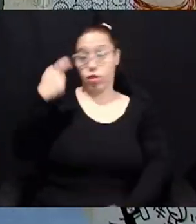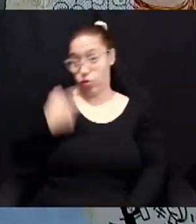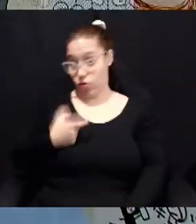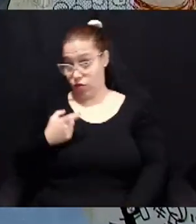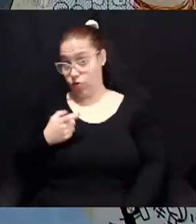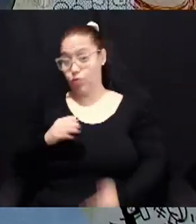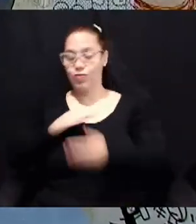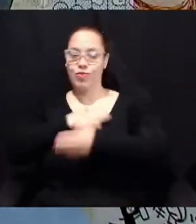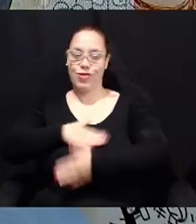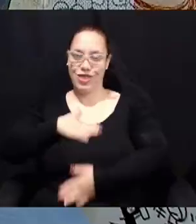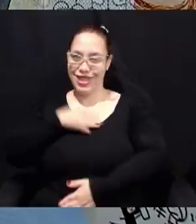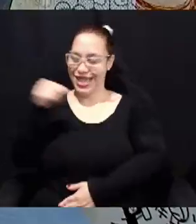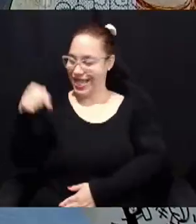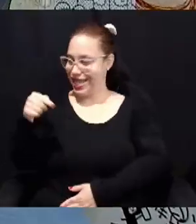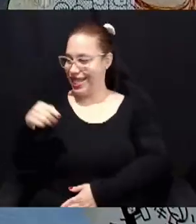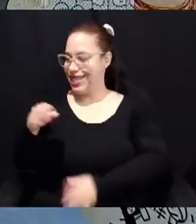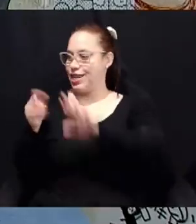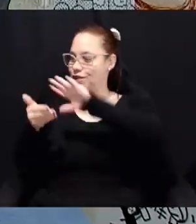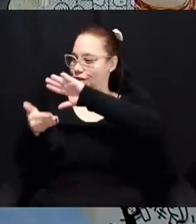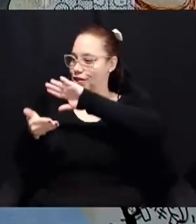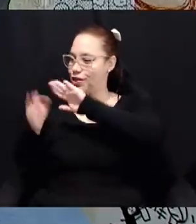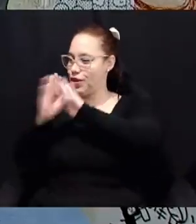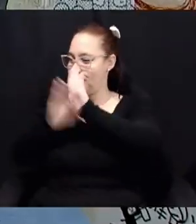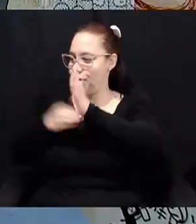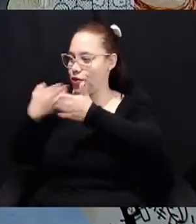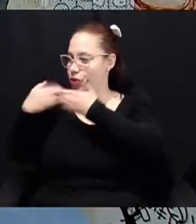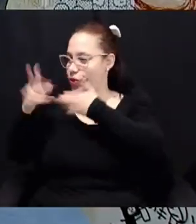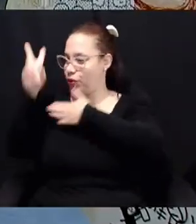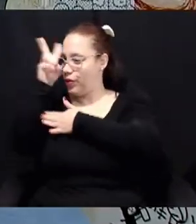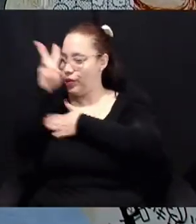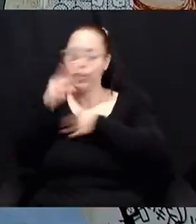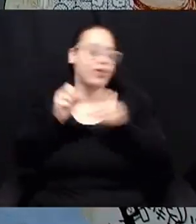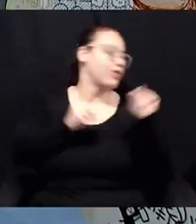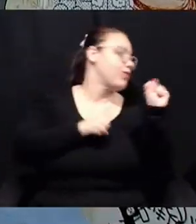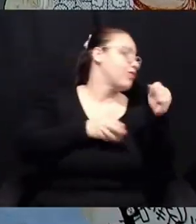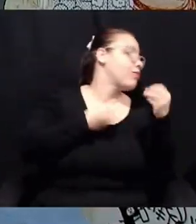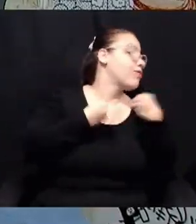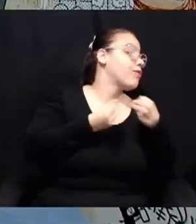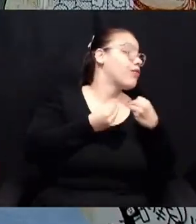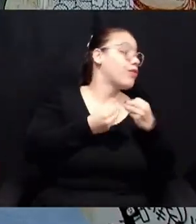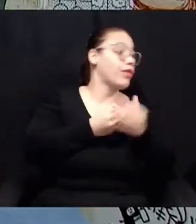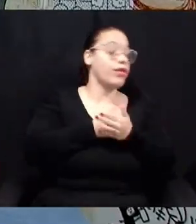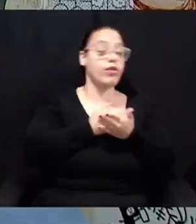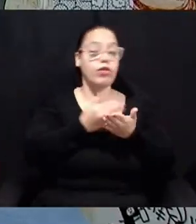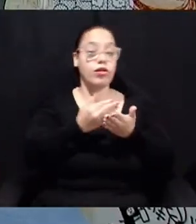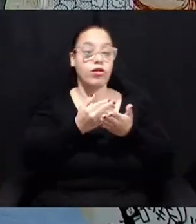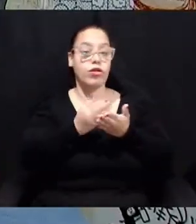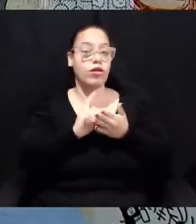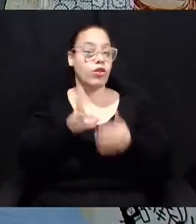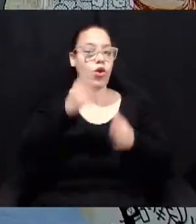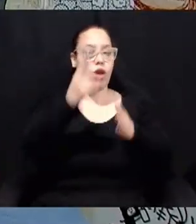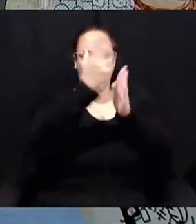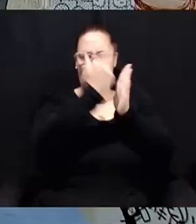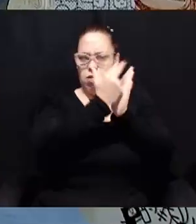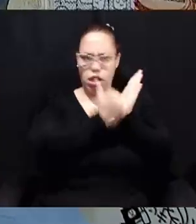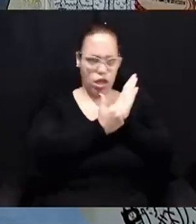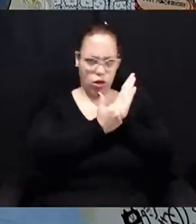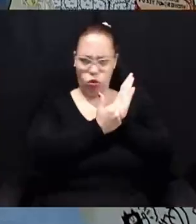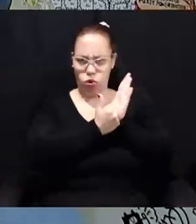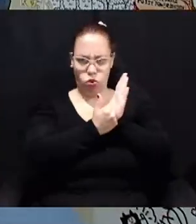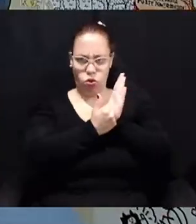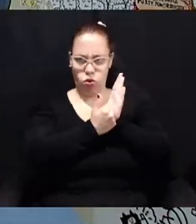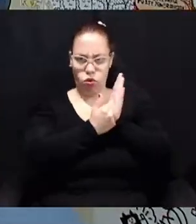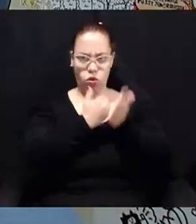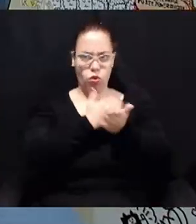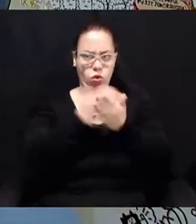aqui no programa. Contando sua história, né? Uhum. Conta pra gente como é que foi, você sempre desenhou ou começou primeiro com